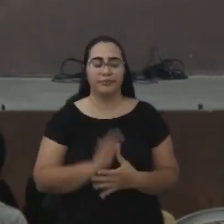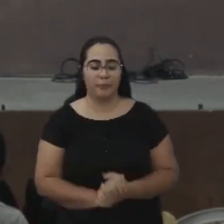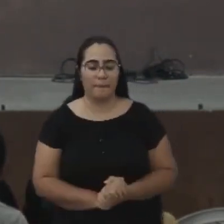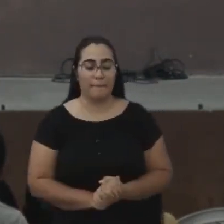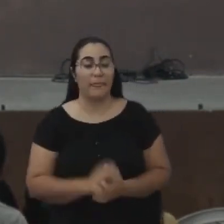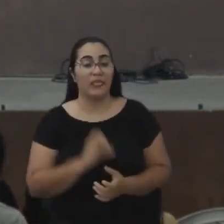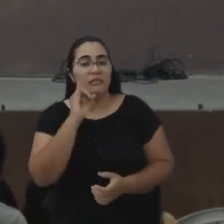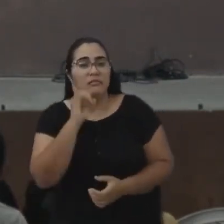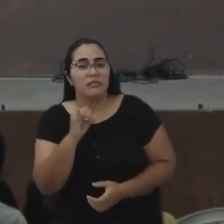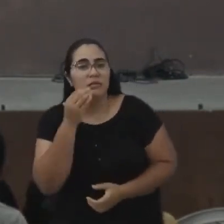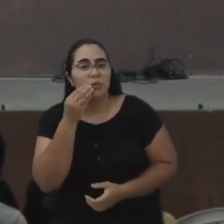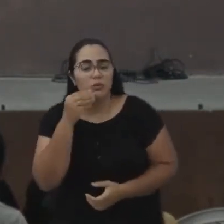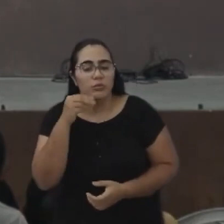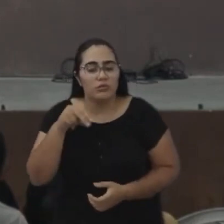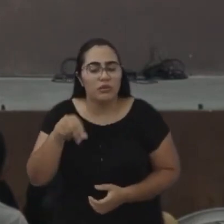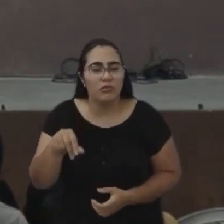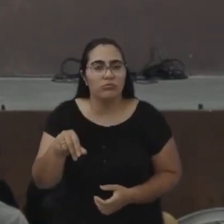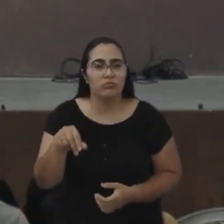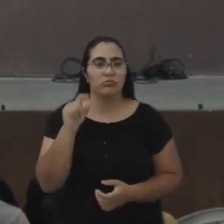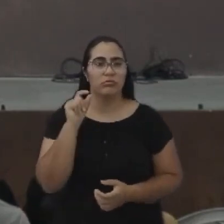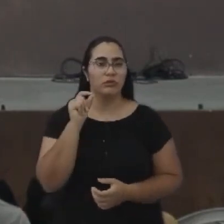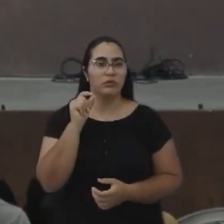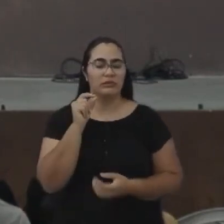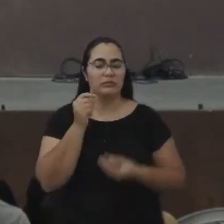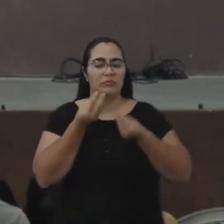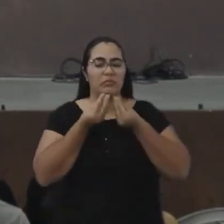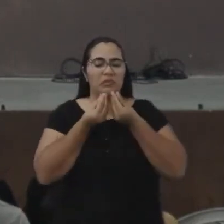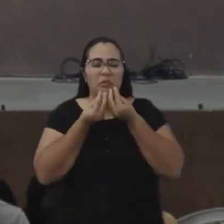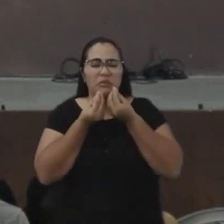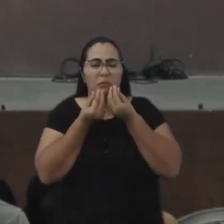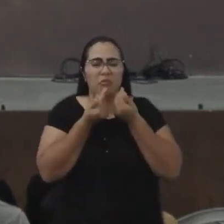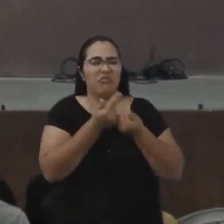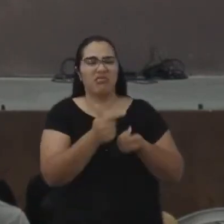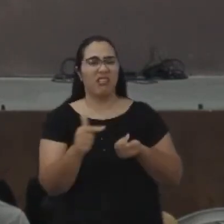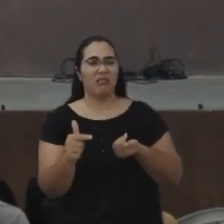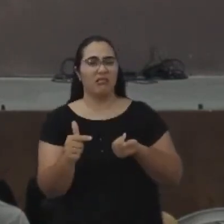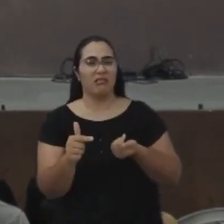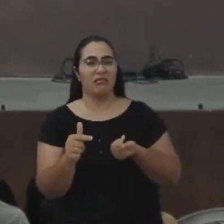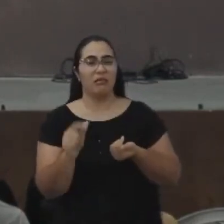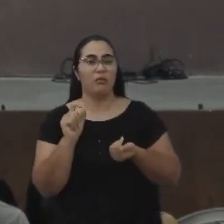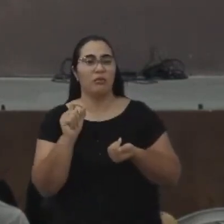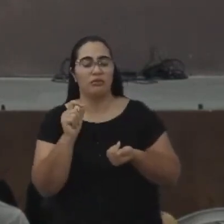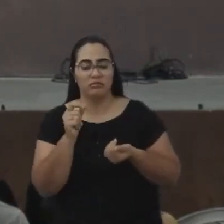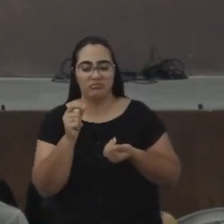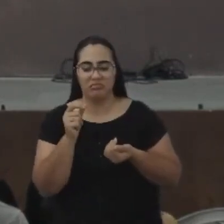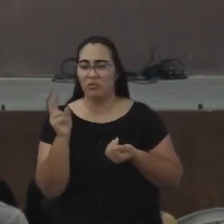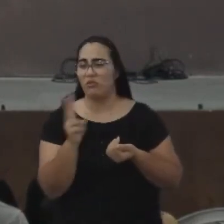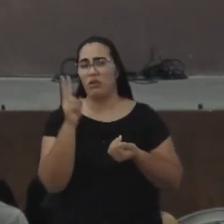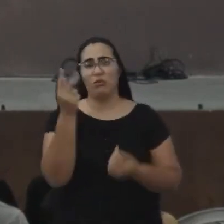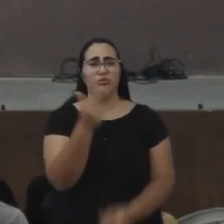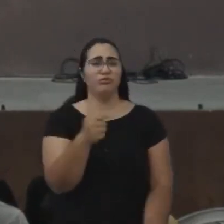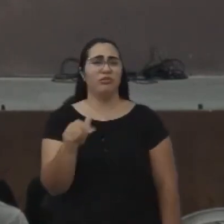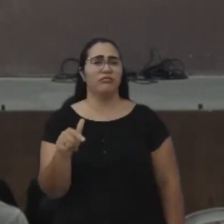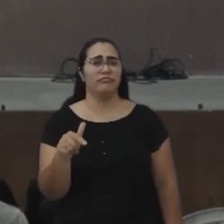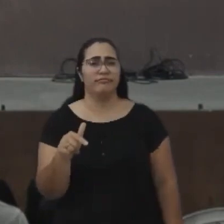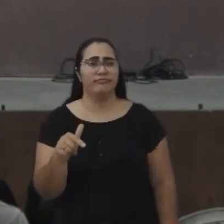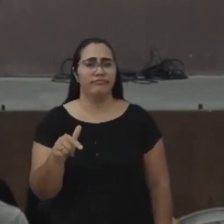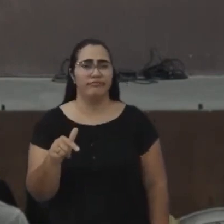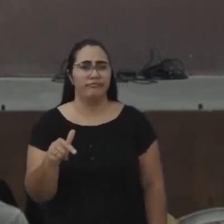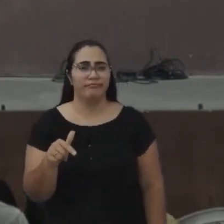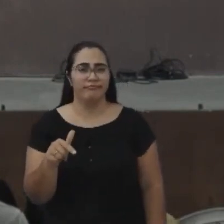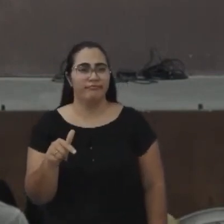o sal se torna insípido, ele deixa de ser sal, ele não presta para ser